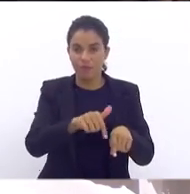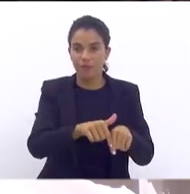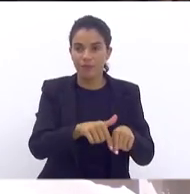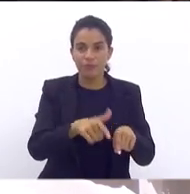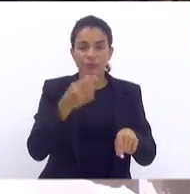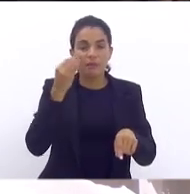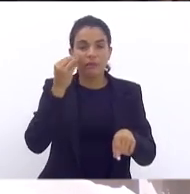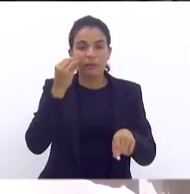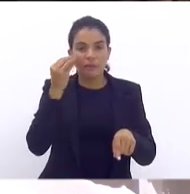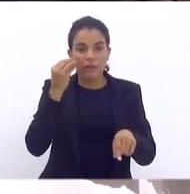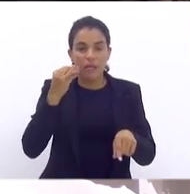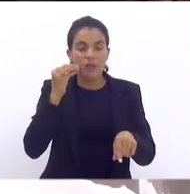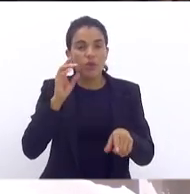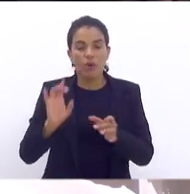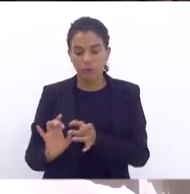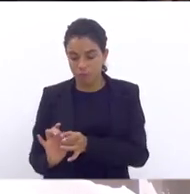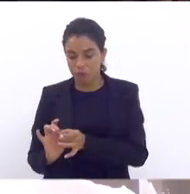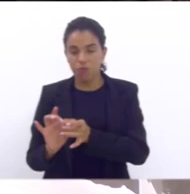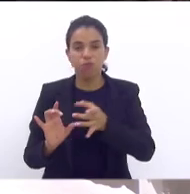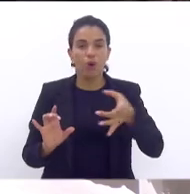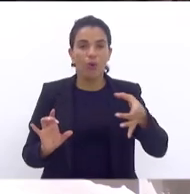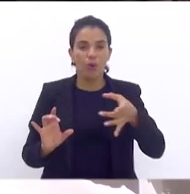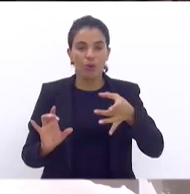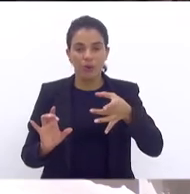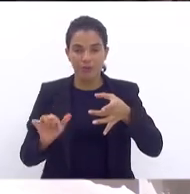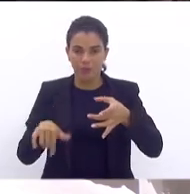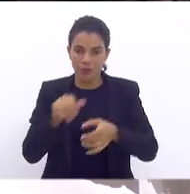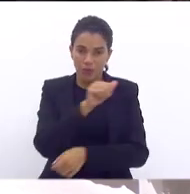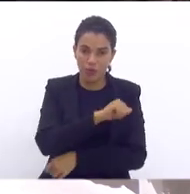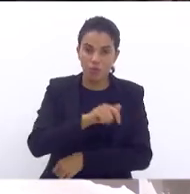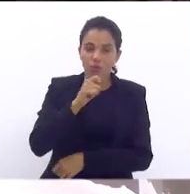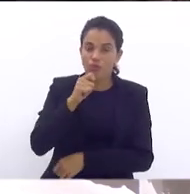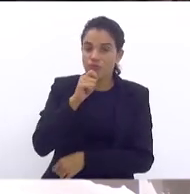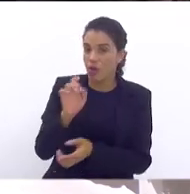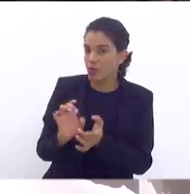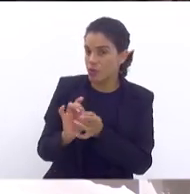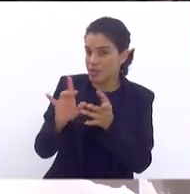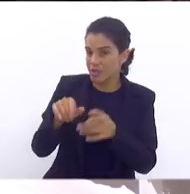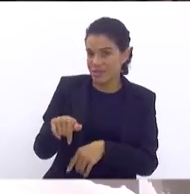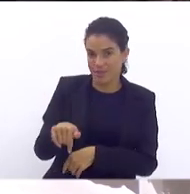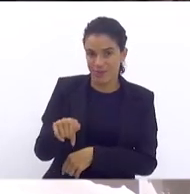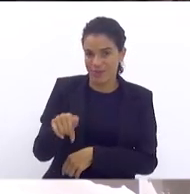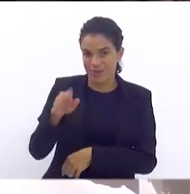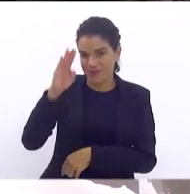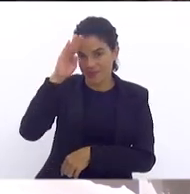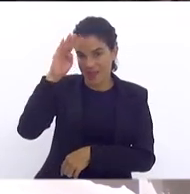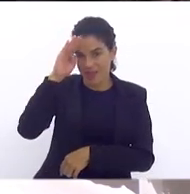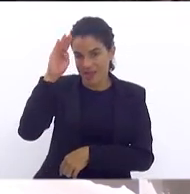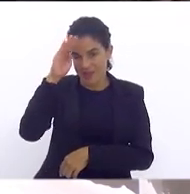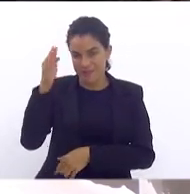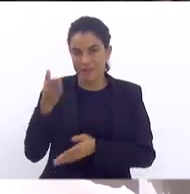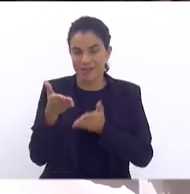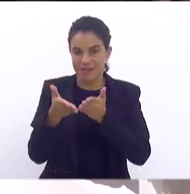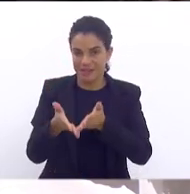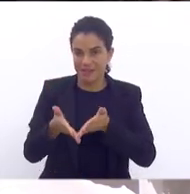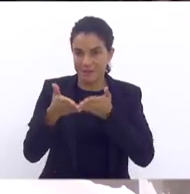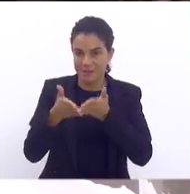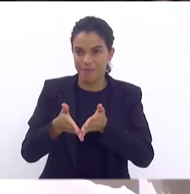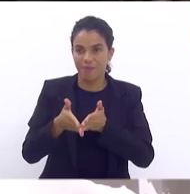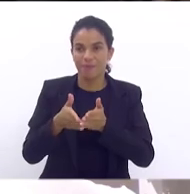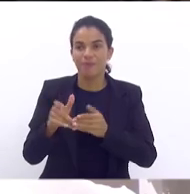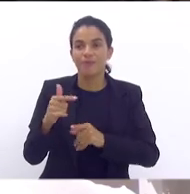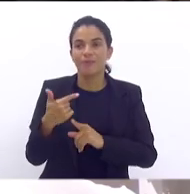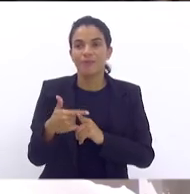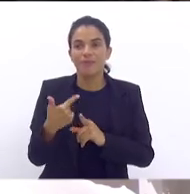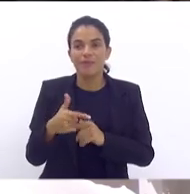ele tentou desatracar do Rio de Janeiro sem autorização da Capitania dos Portos. Na época, então, a